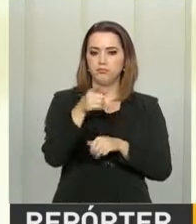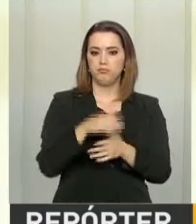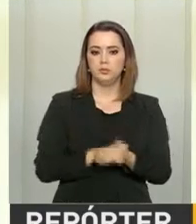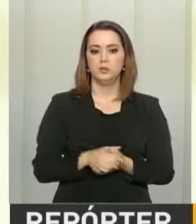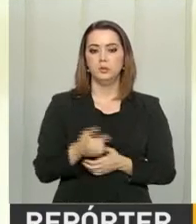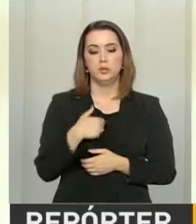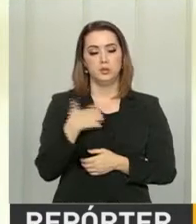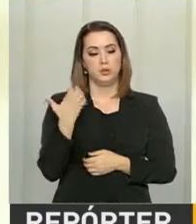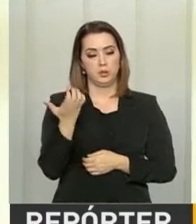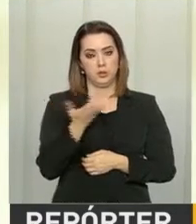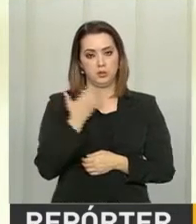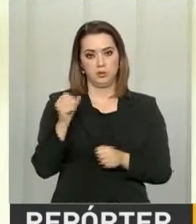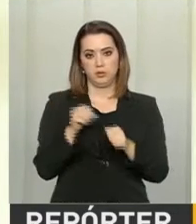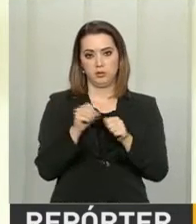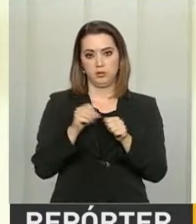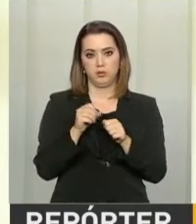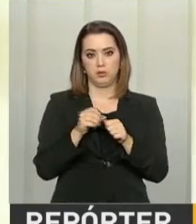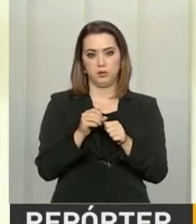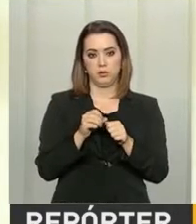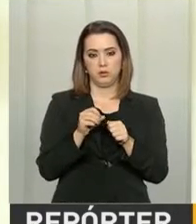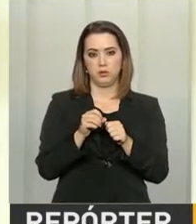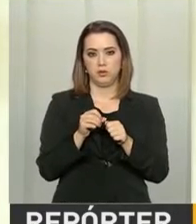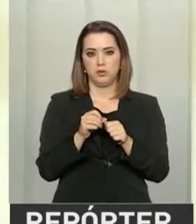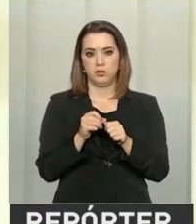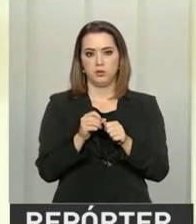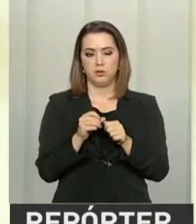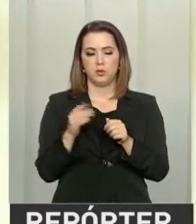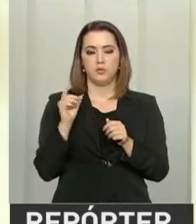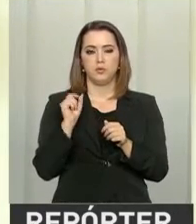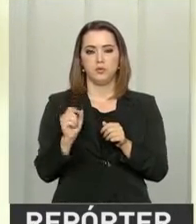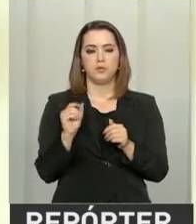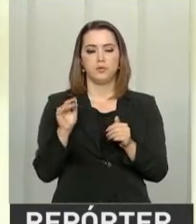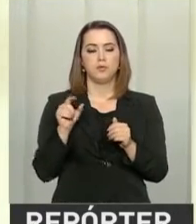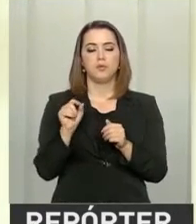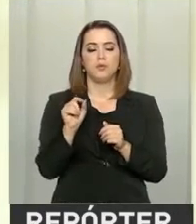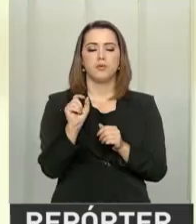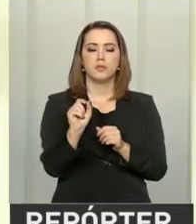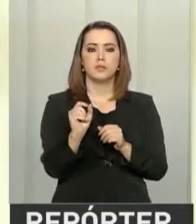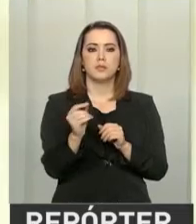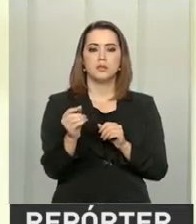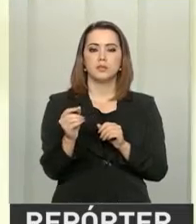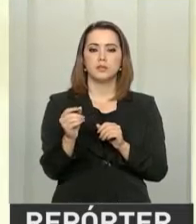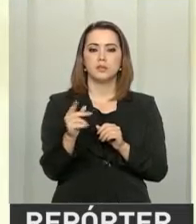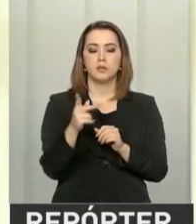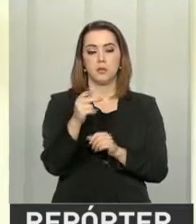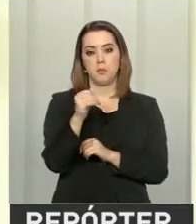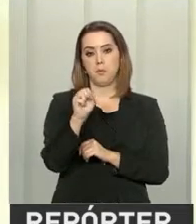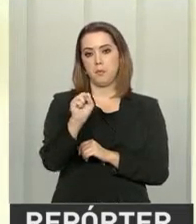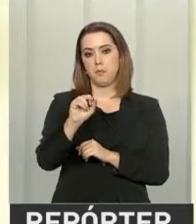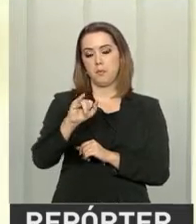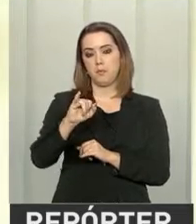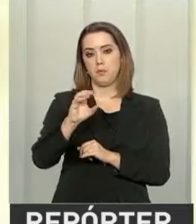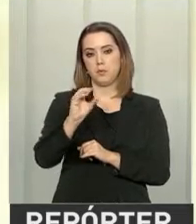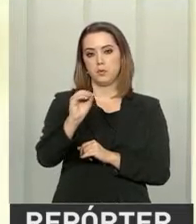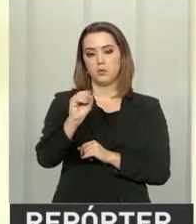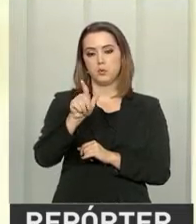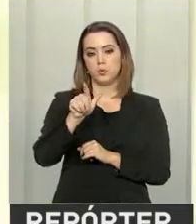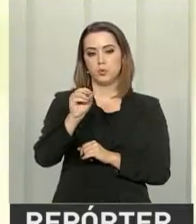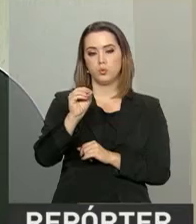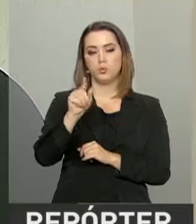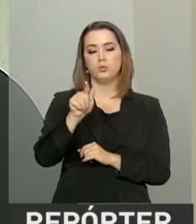psicologia organizacional, onde vem tratar justamente do comportamento das pessoas dentro da